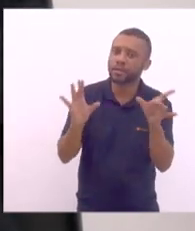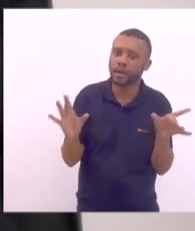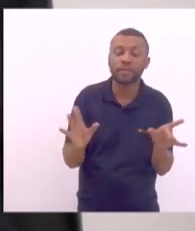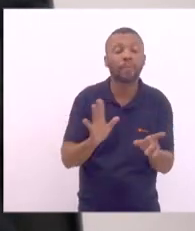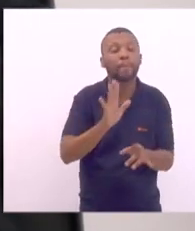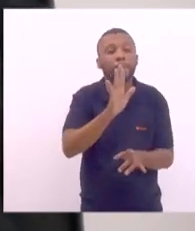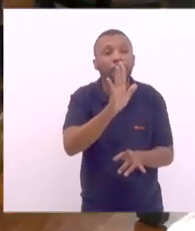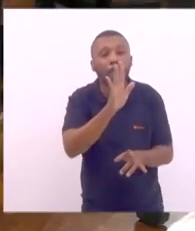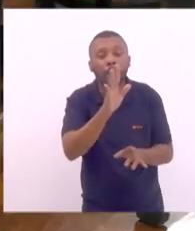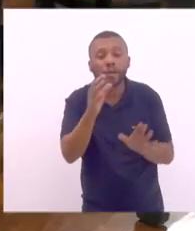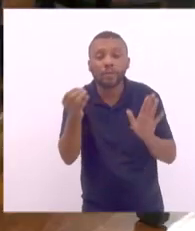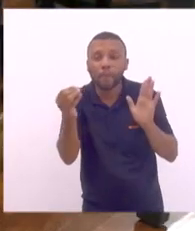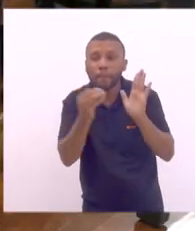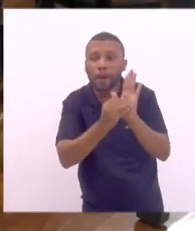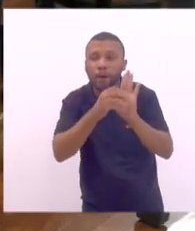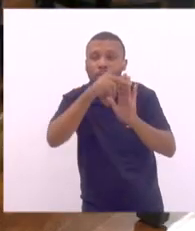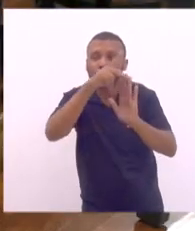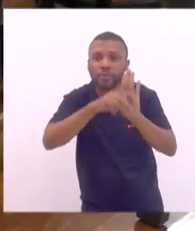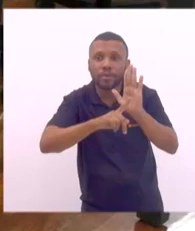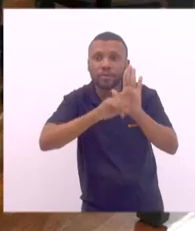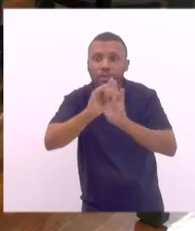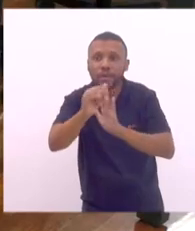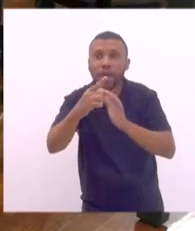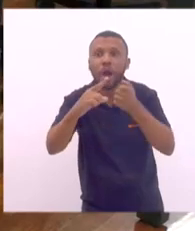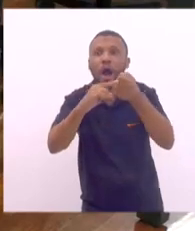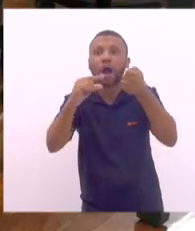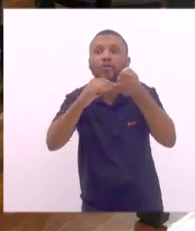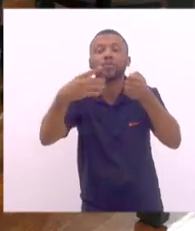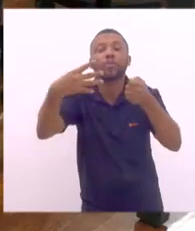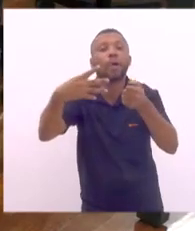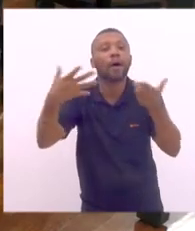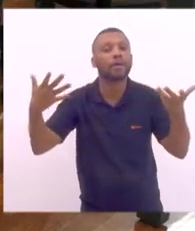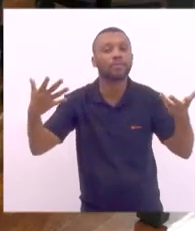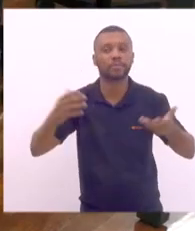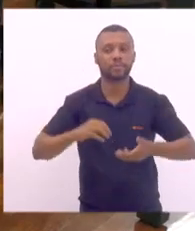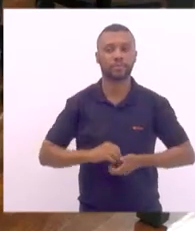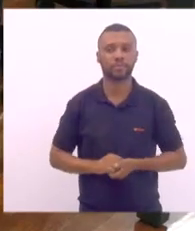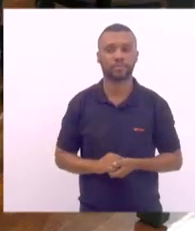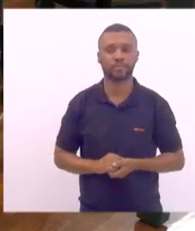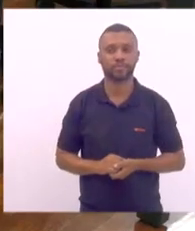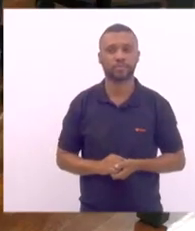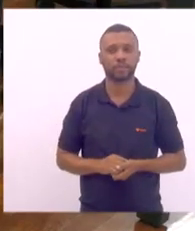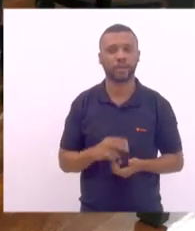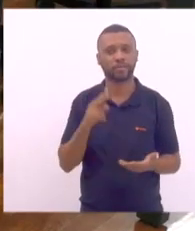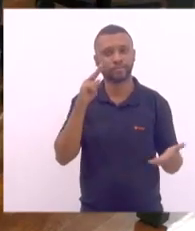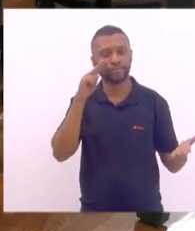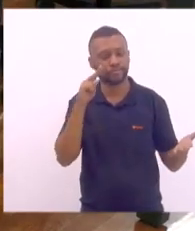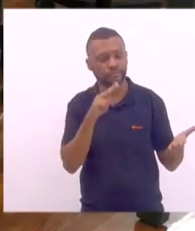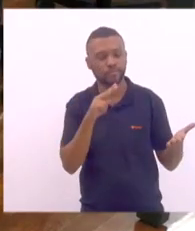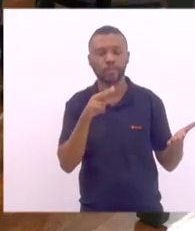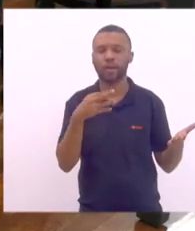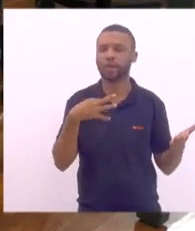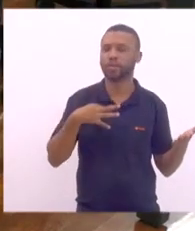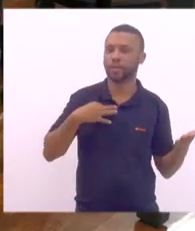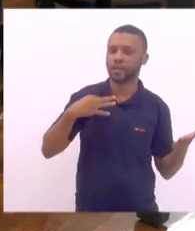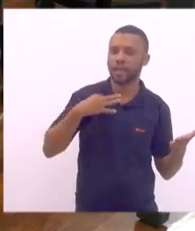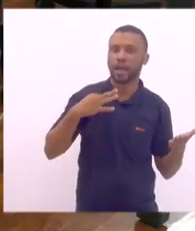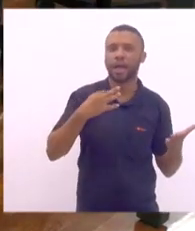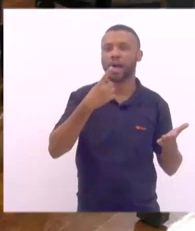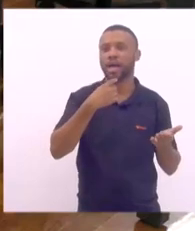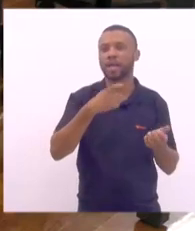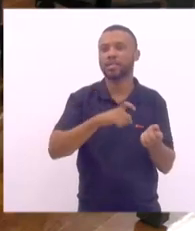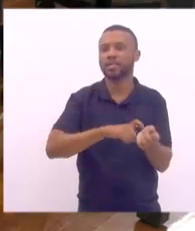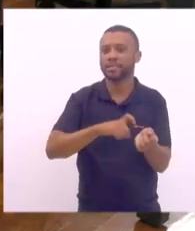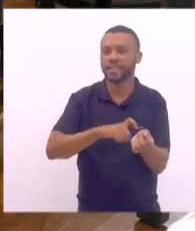presidente, isso está incluído no projeto, é o artigo 4. Ah, é? Serão considerados doadores regulares de sangue,